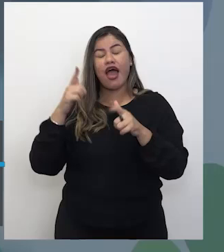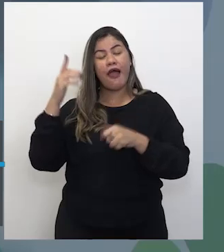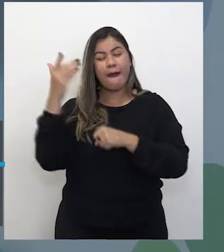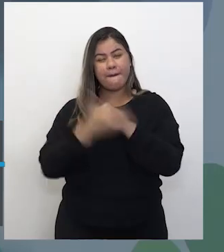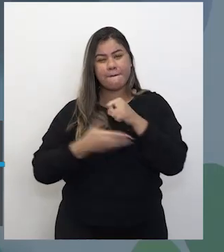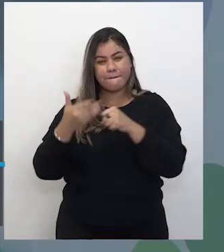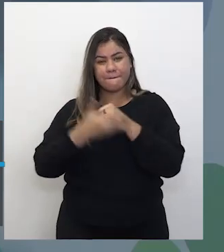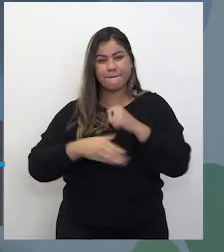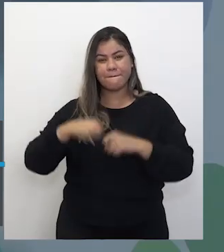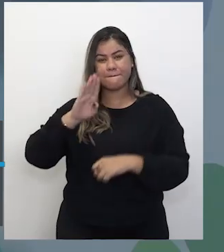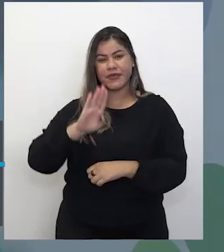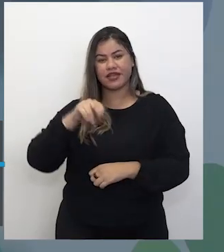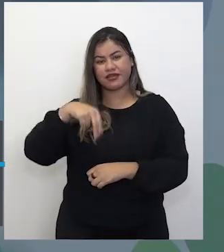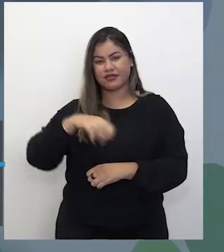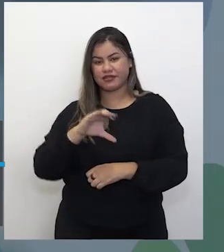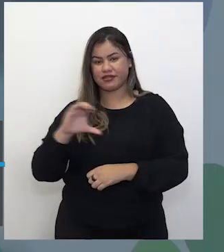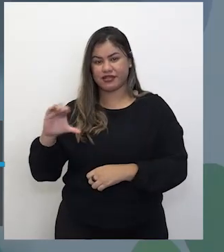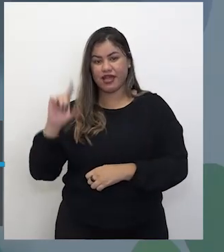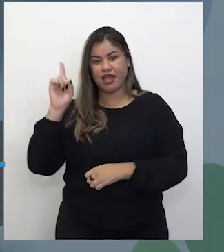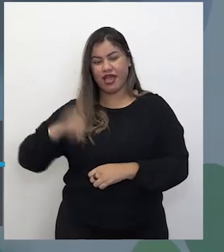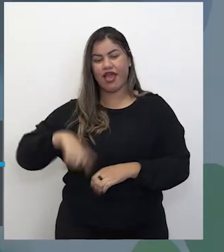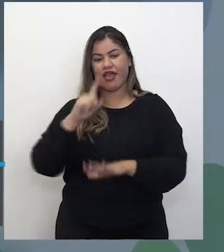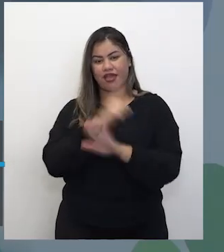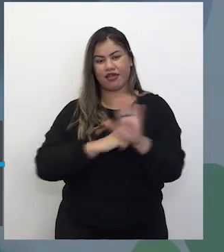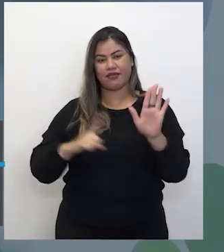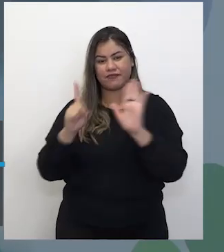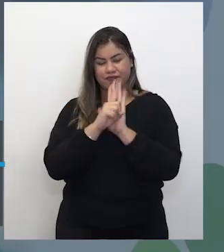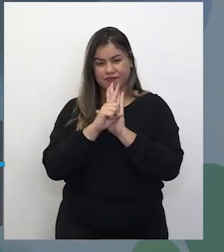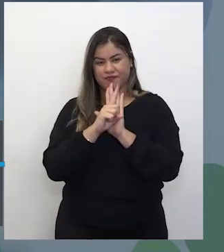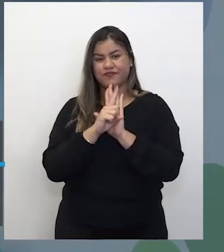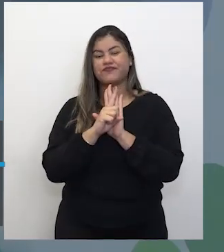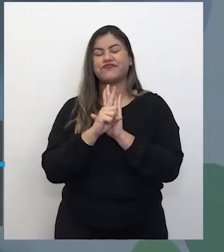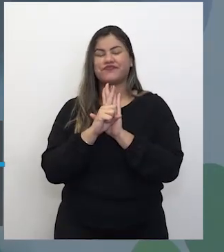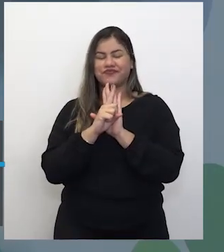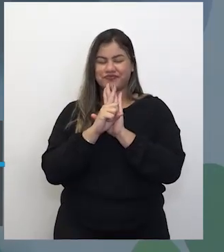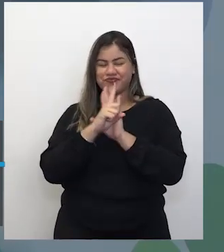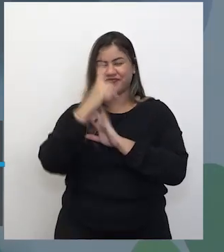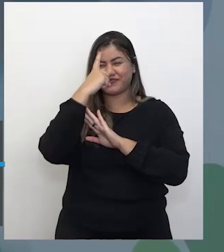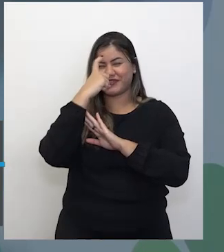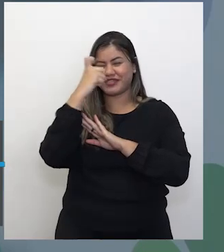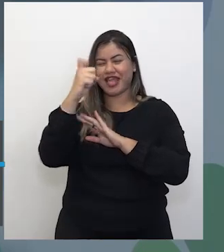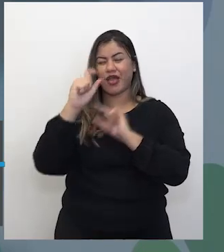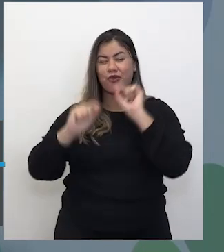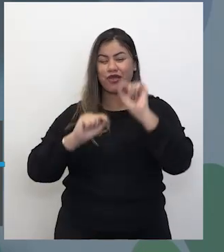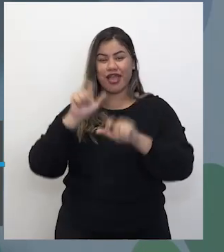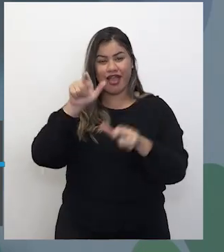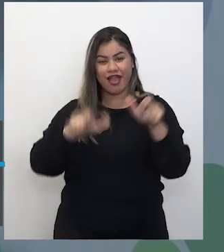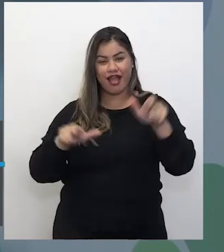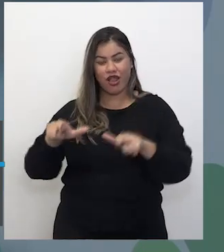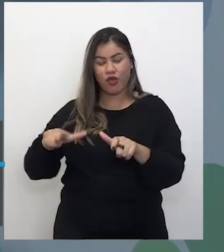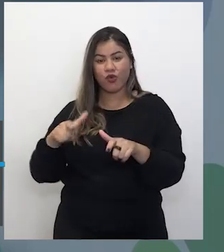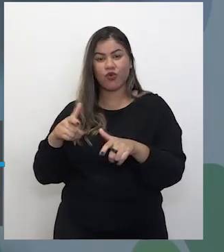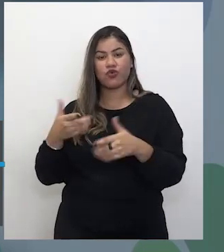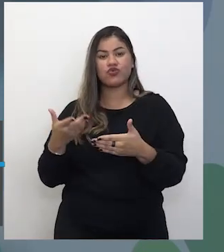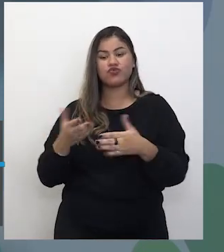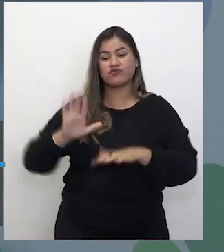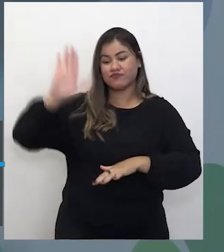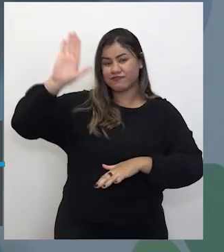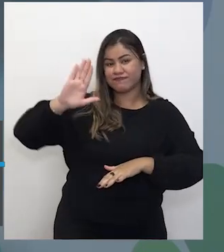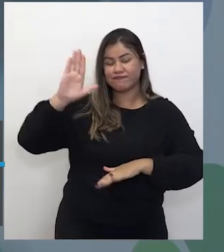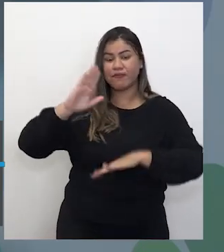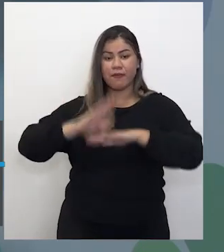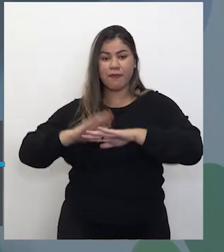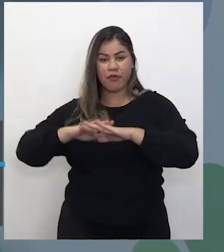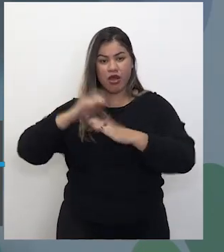da BNCC é o protagonismo, aquela ideia do aluno participar da aula,